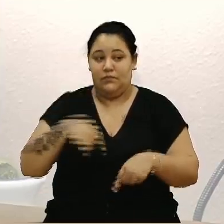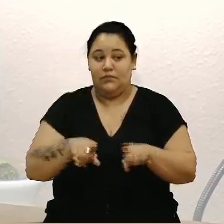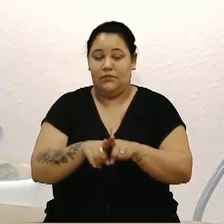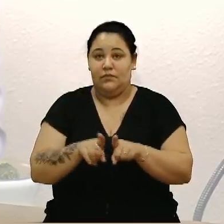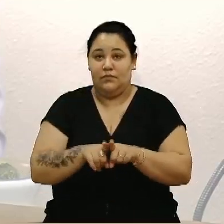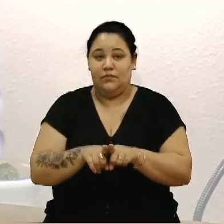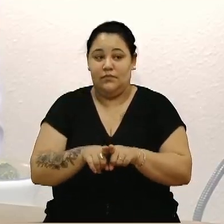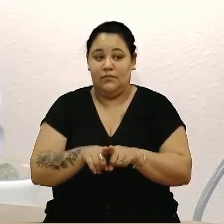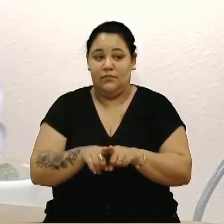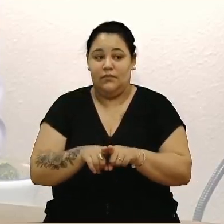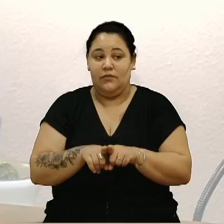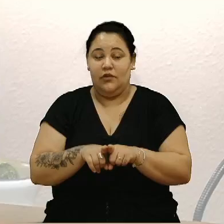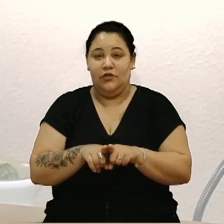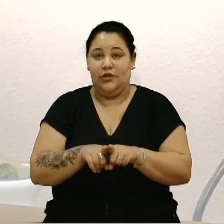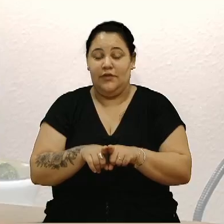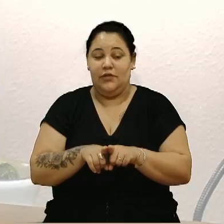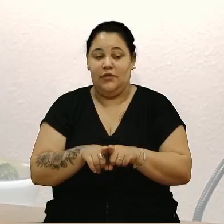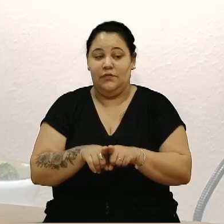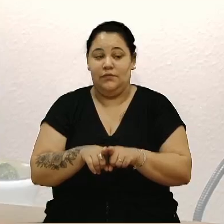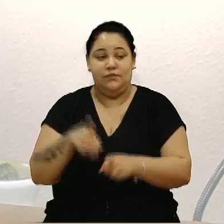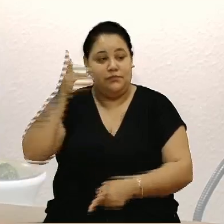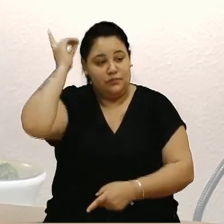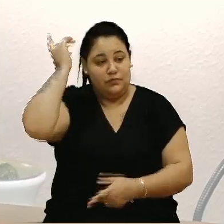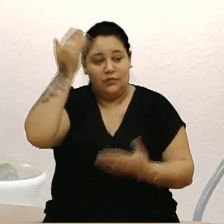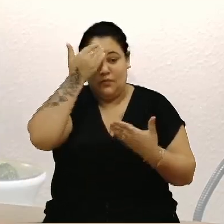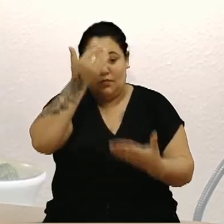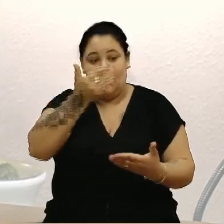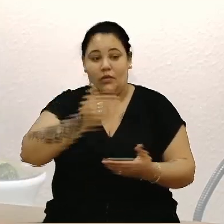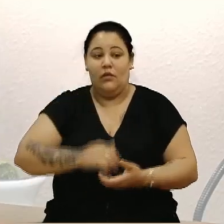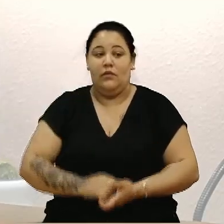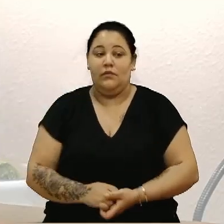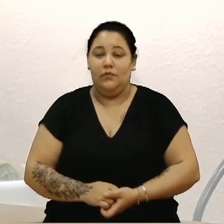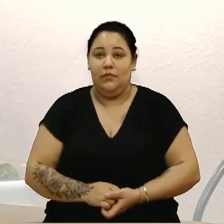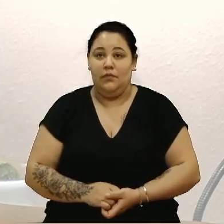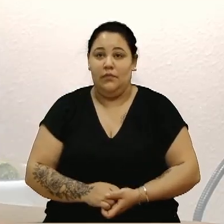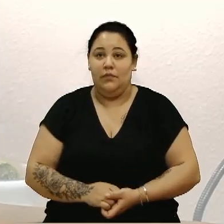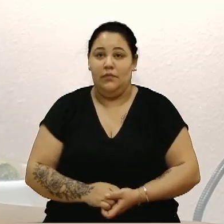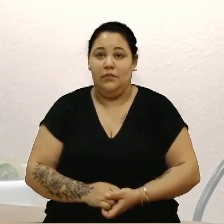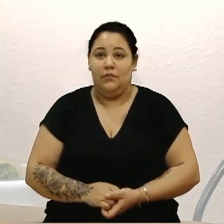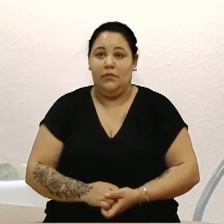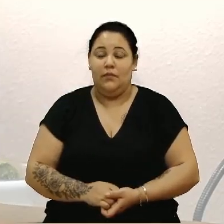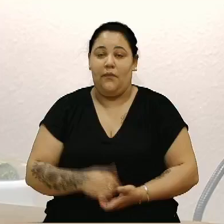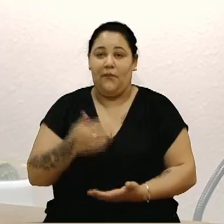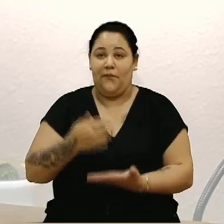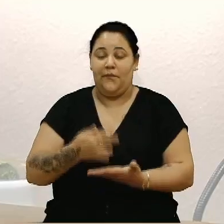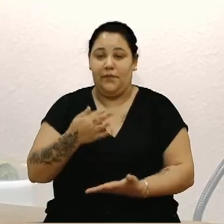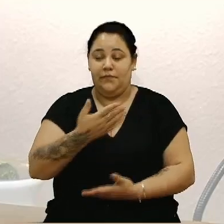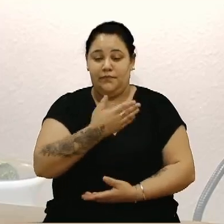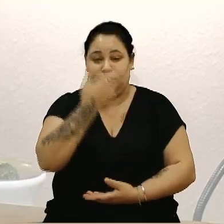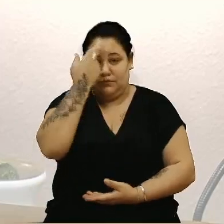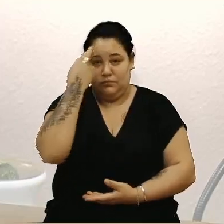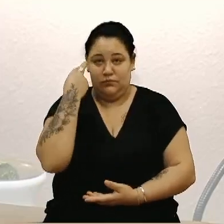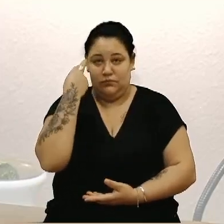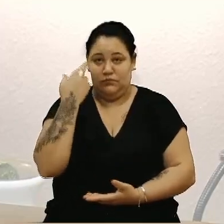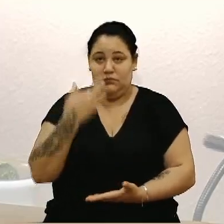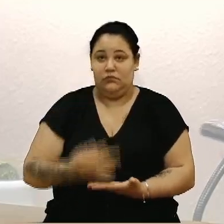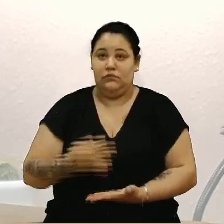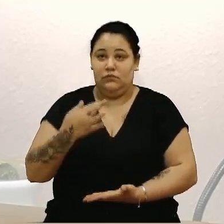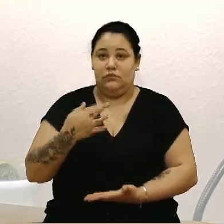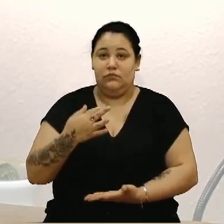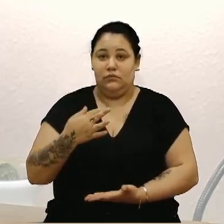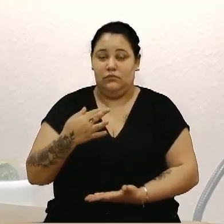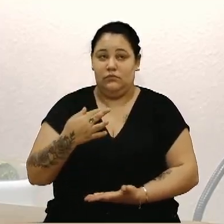agradece. Vereador Lucas Dil, agradece o espaço. Vereador Sandro Fantinel, ausente. Vereador Rafael Bueno,